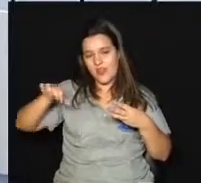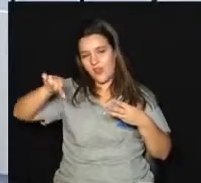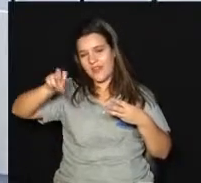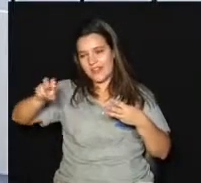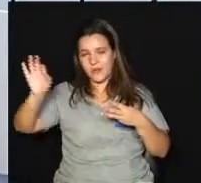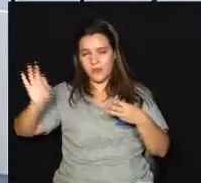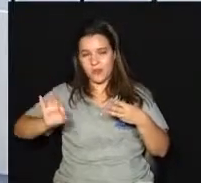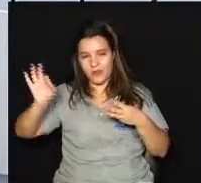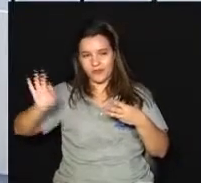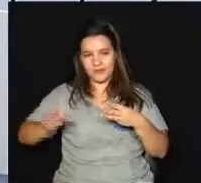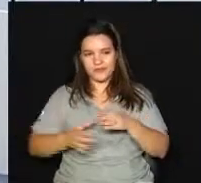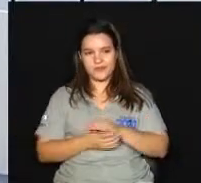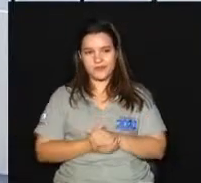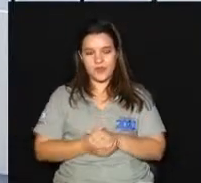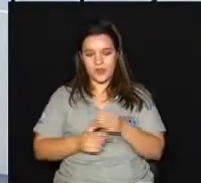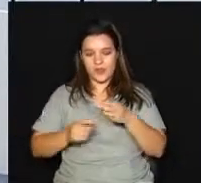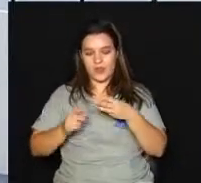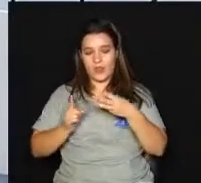13,95%. com